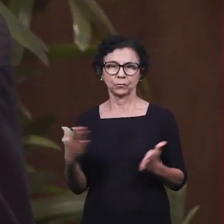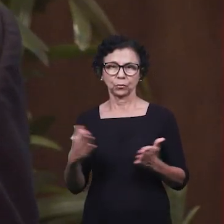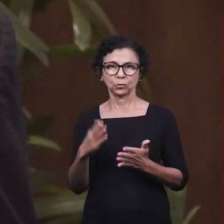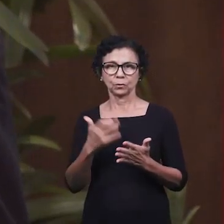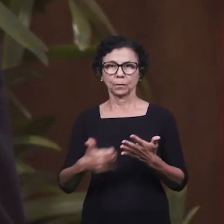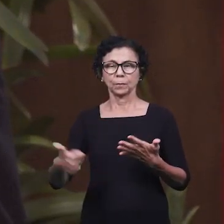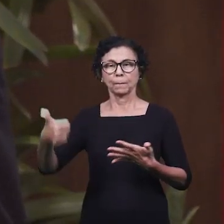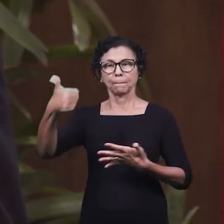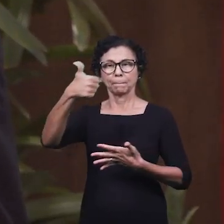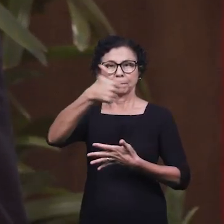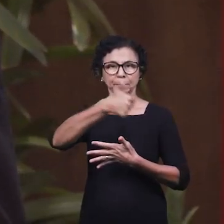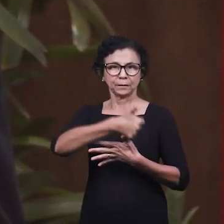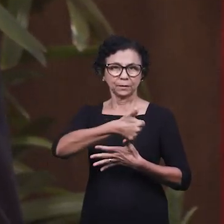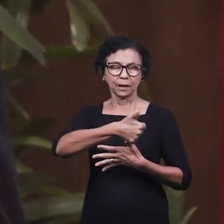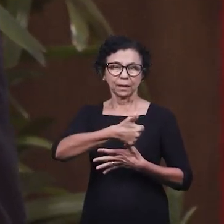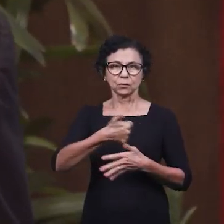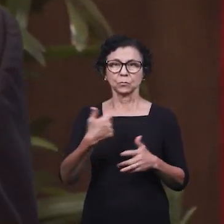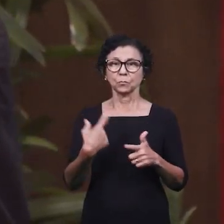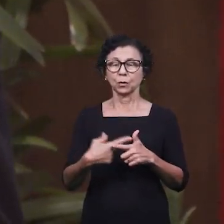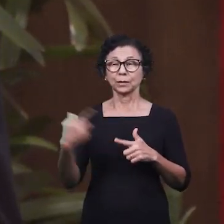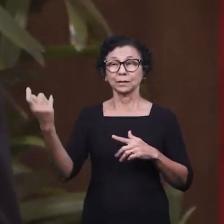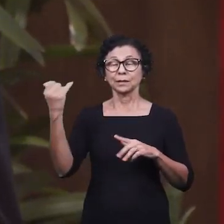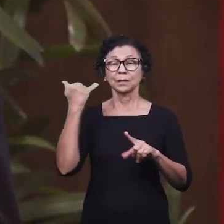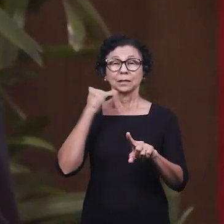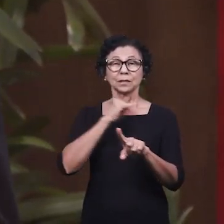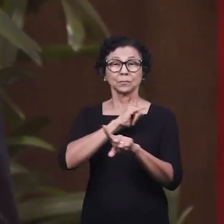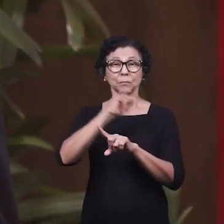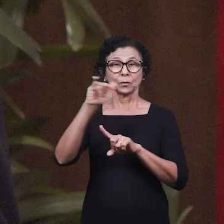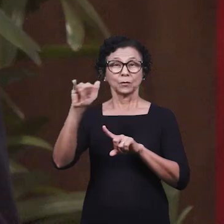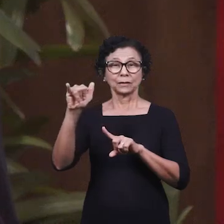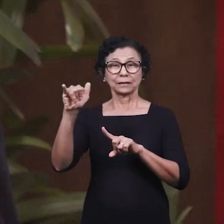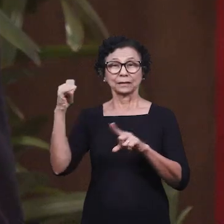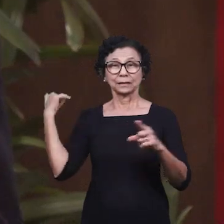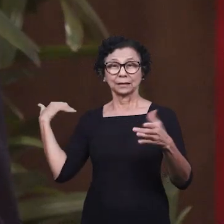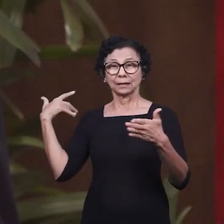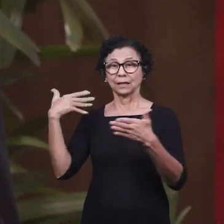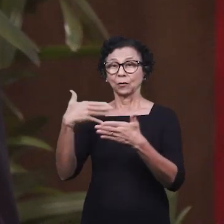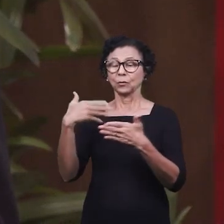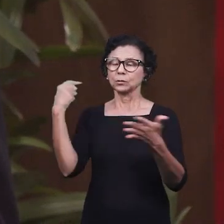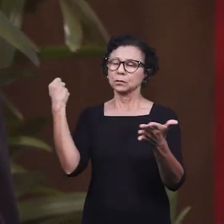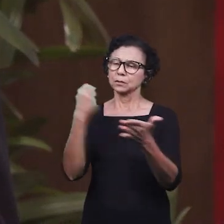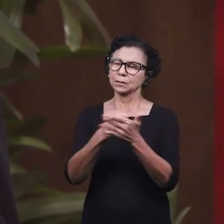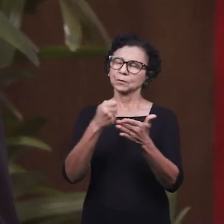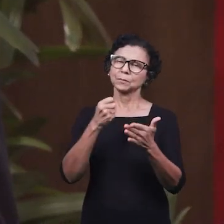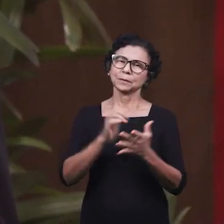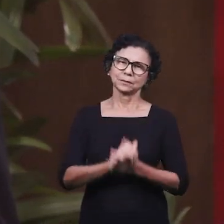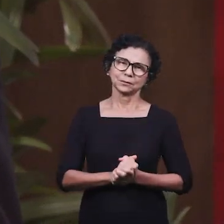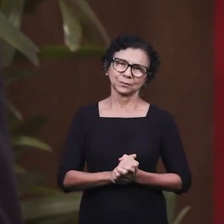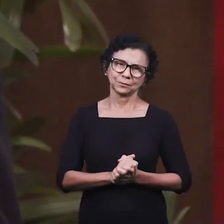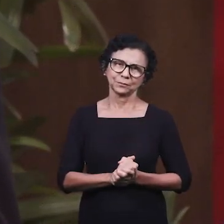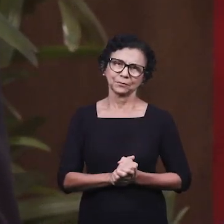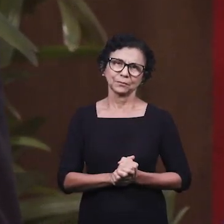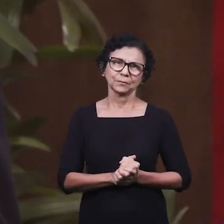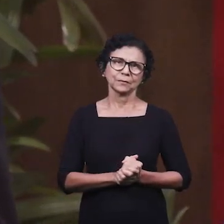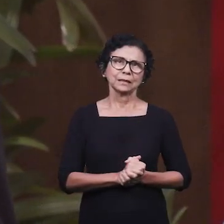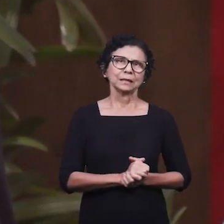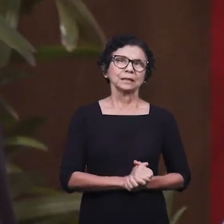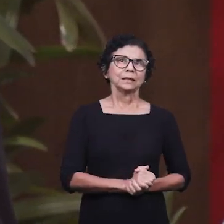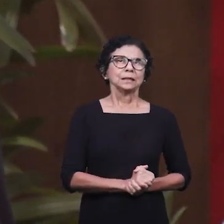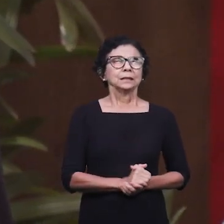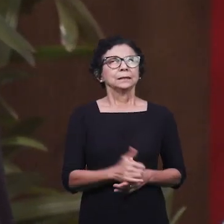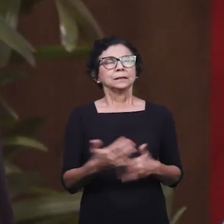vários marcadores proféticos que aconteceram, que todos estão vendo. Então a pergunta, aquela